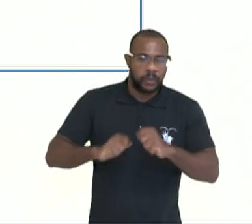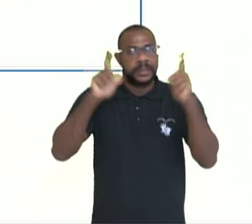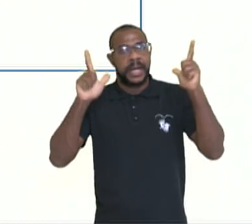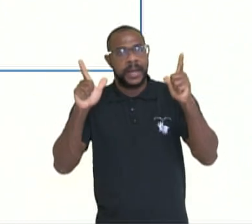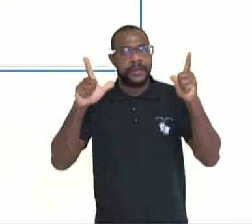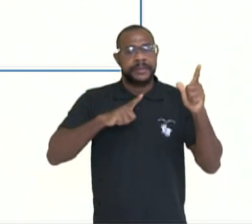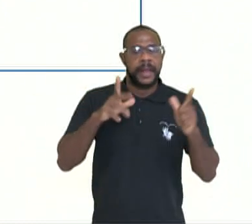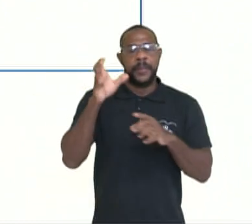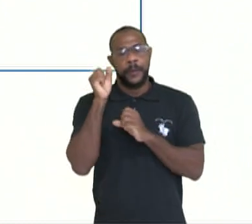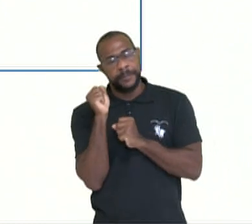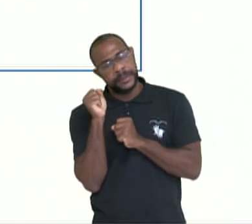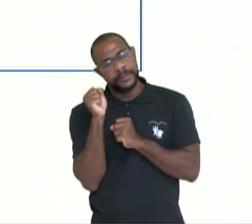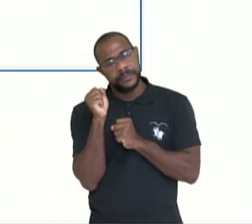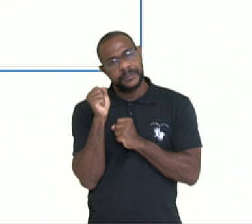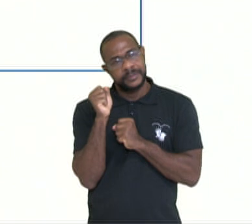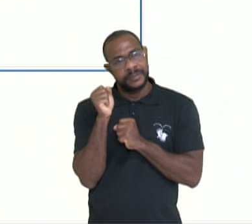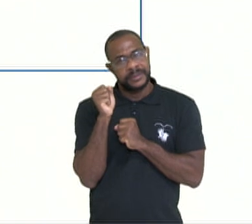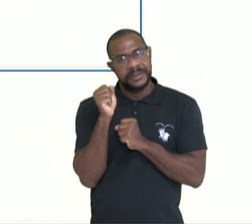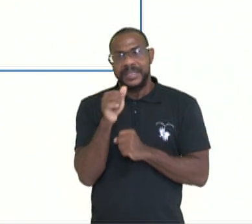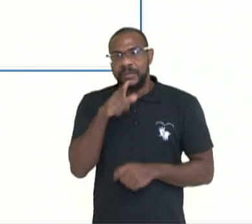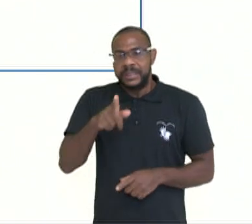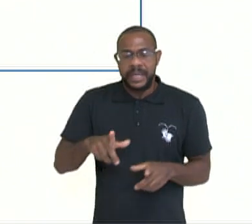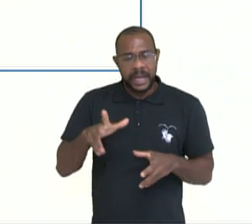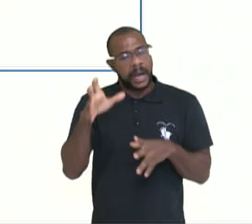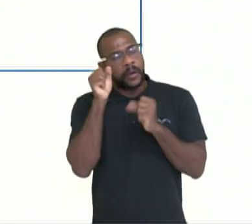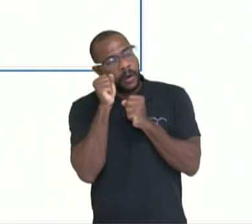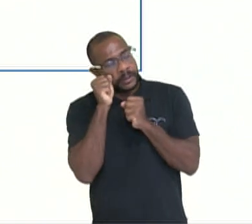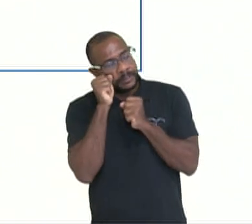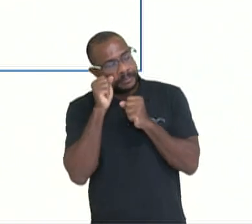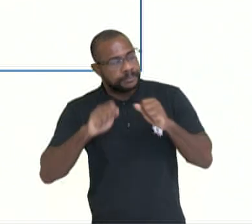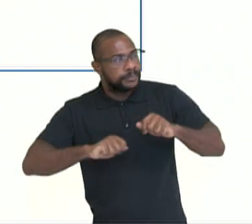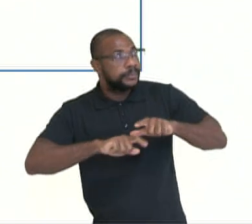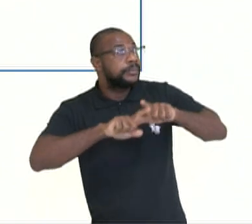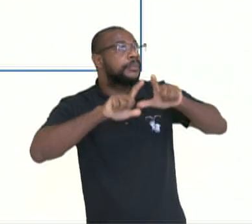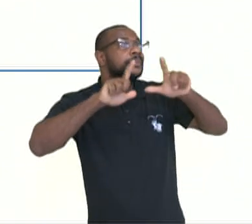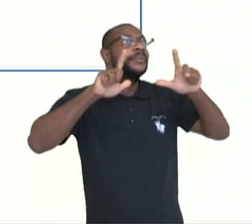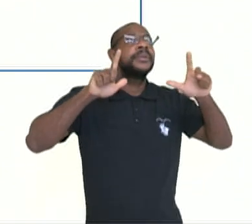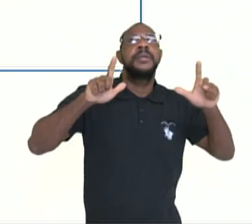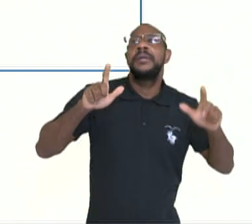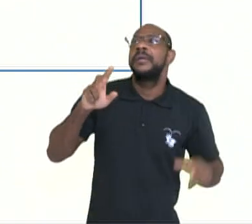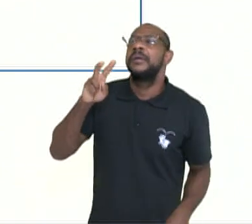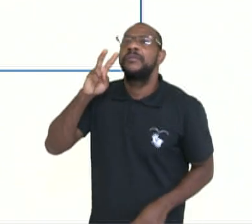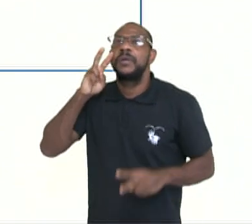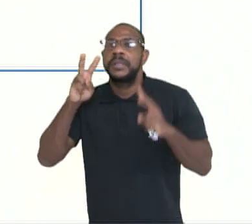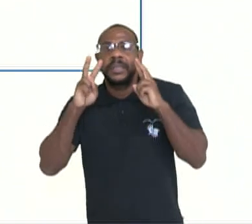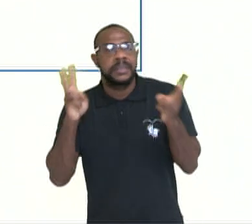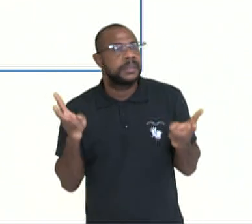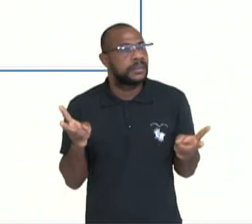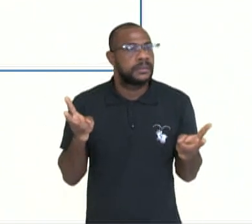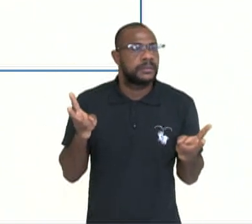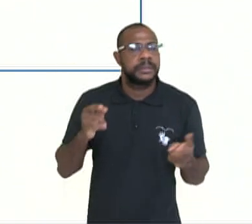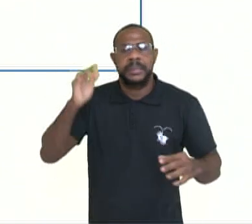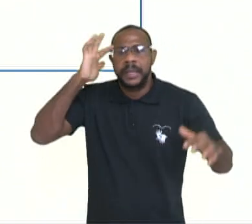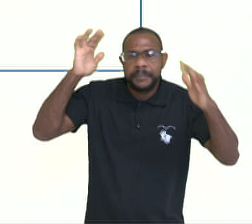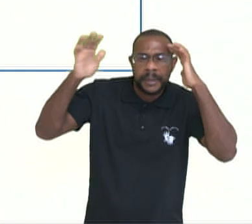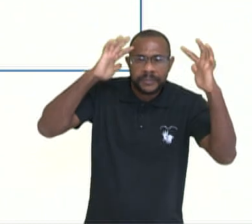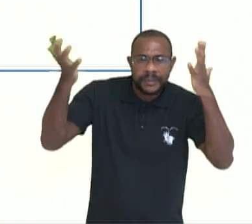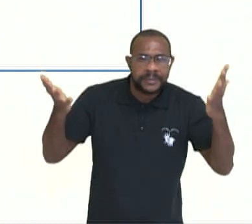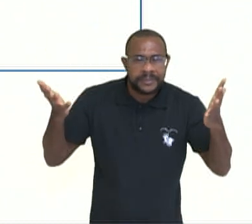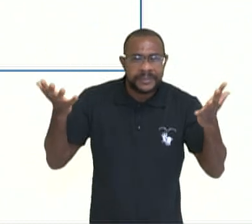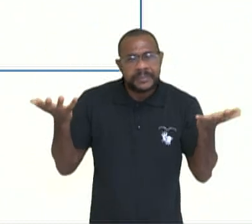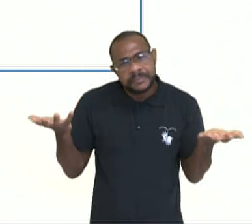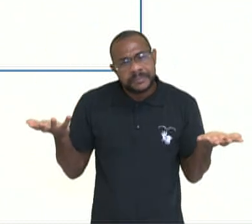dormindo, e o que te garante que quando você acorda, você de fato não está indo dormir? Ou o contrário? Essas perguntas